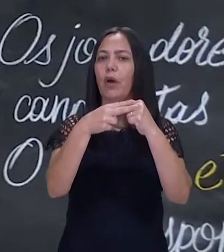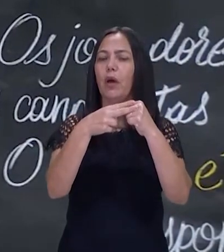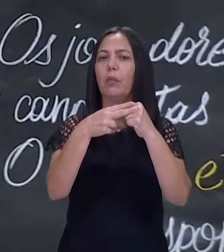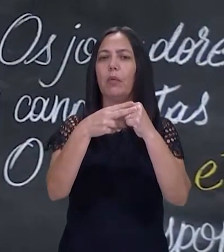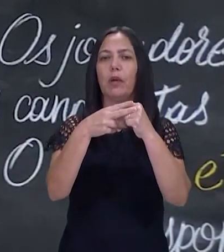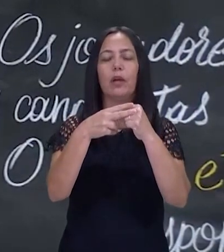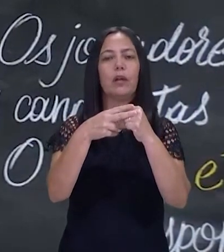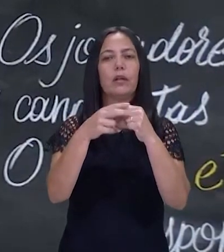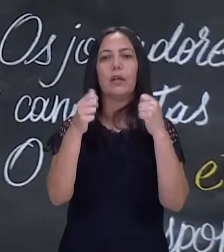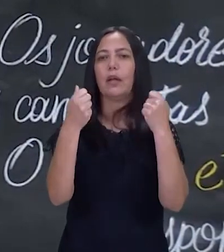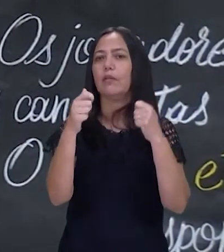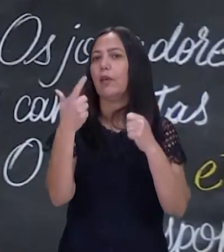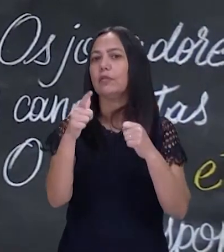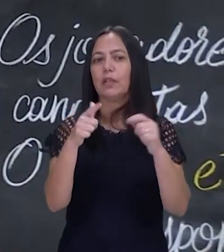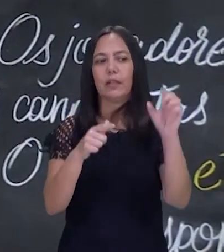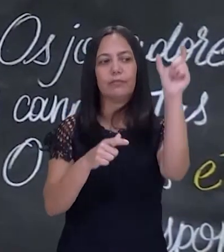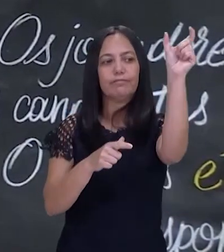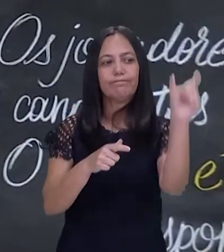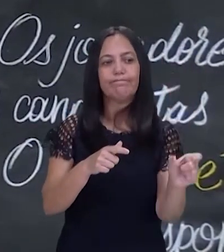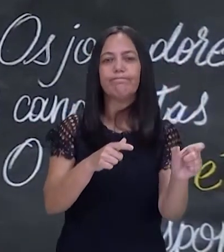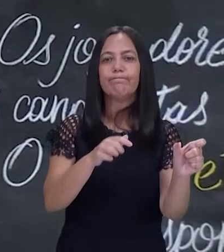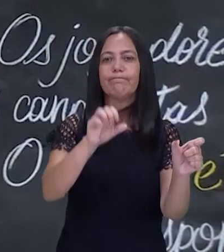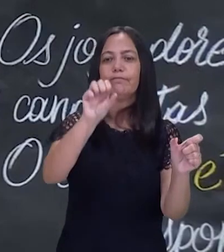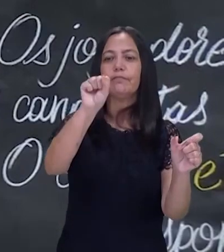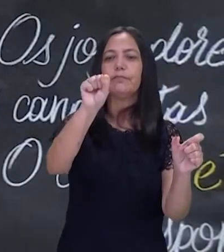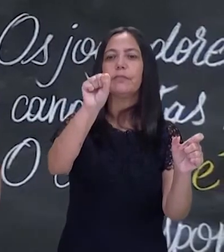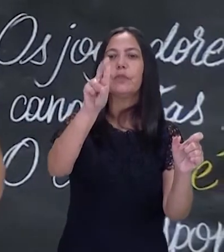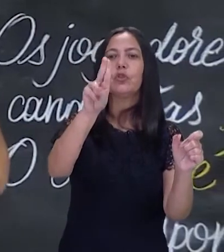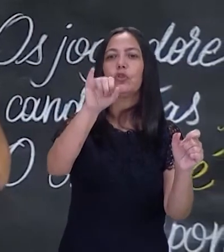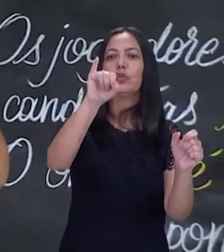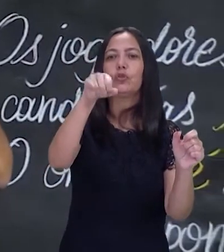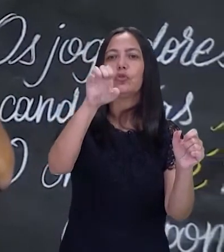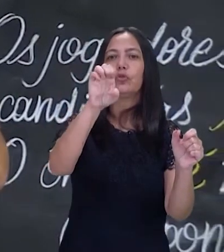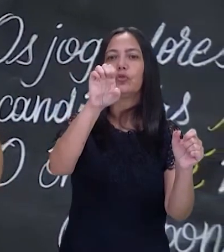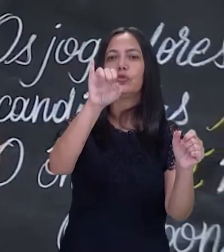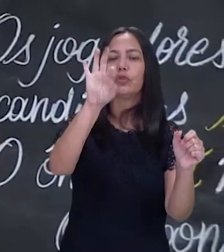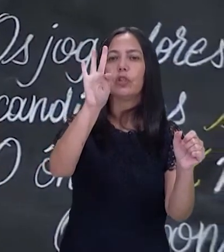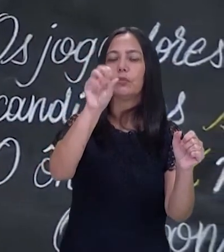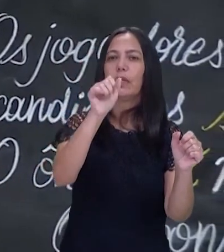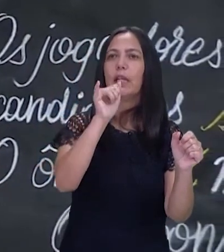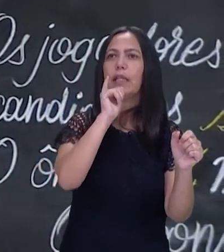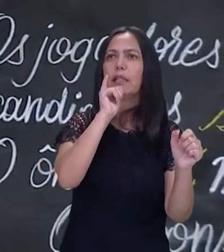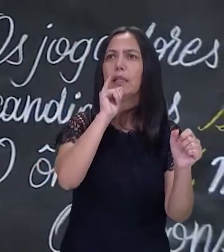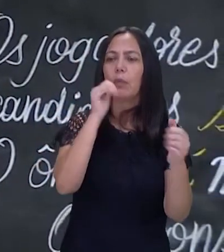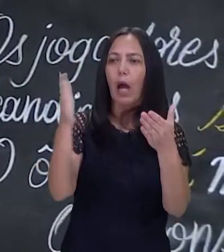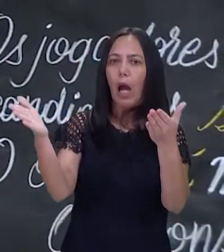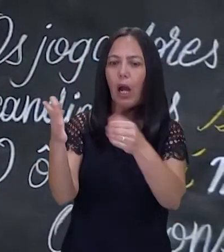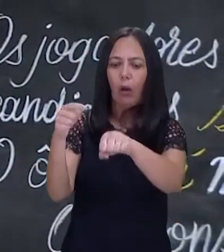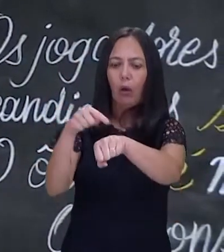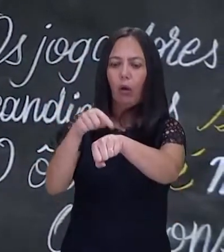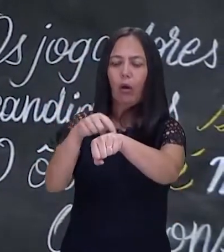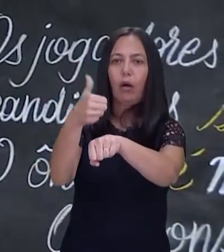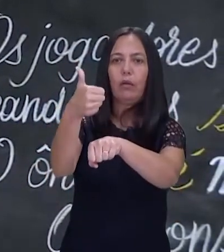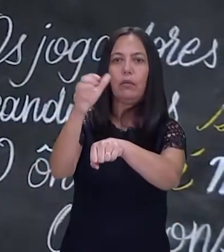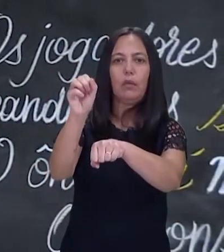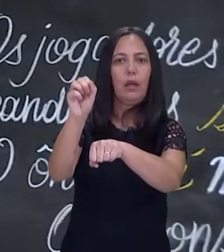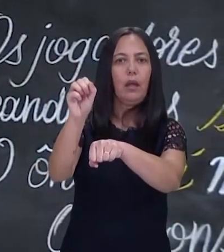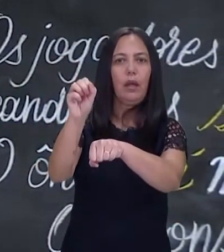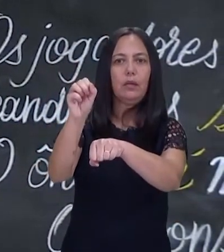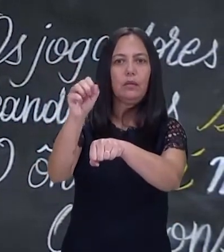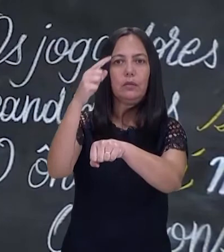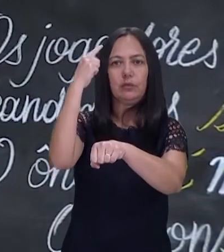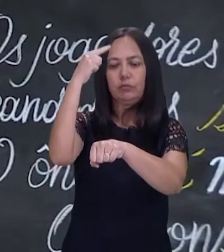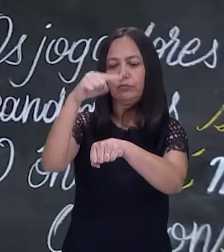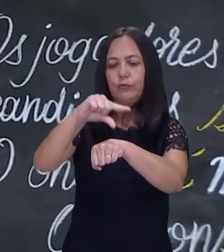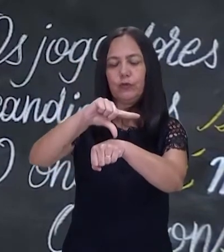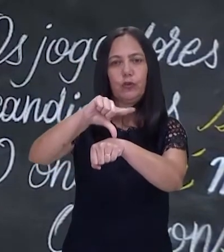têm sujeito. Então, quando eu digo expressões do tipo são 10 horas, esse elemento que vem depois do são, ele também representa uma função muito mais